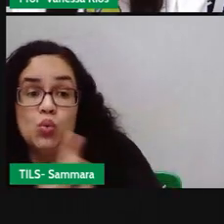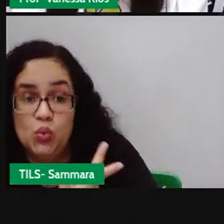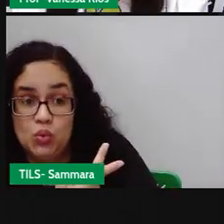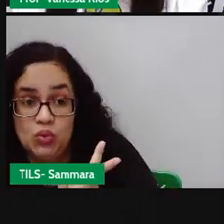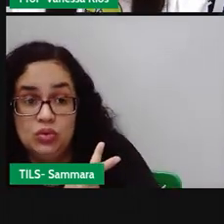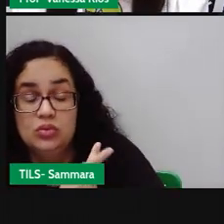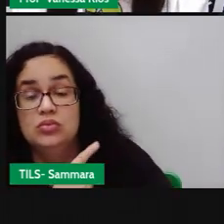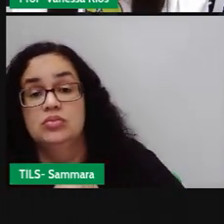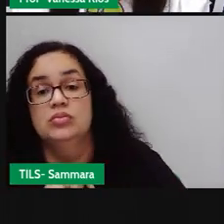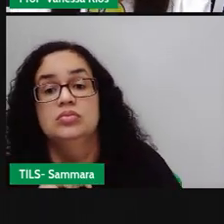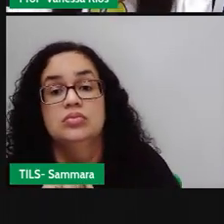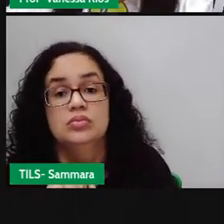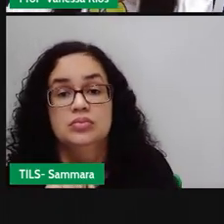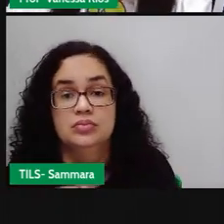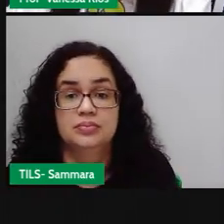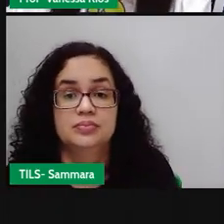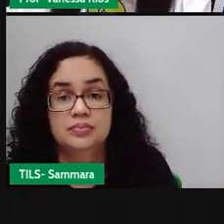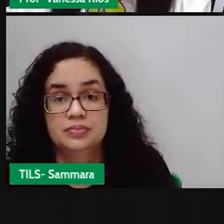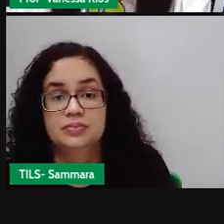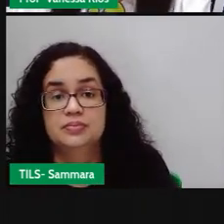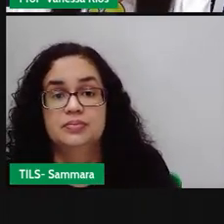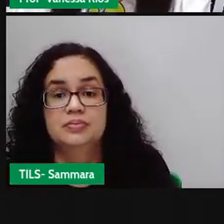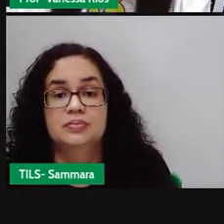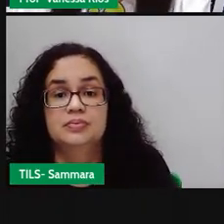no ambiente naquele momento.